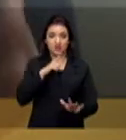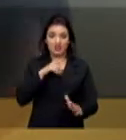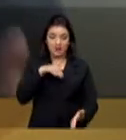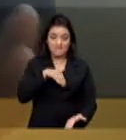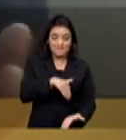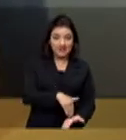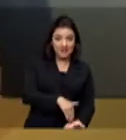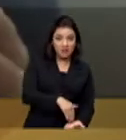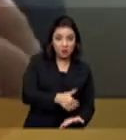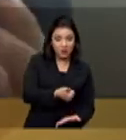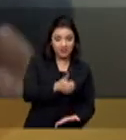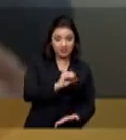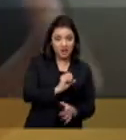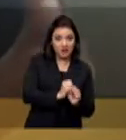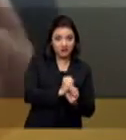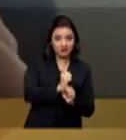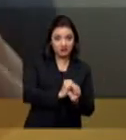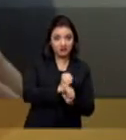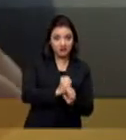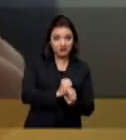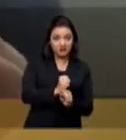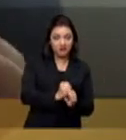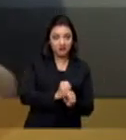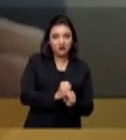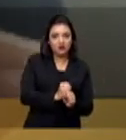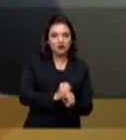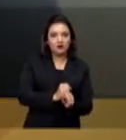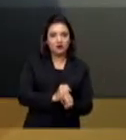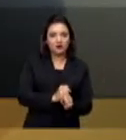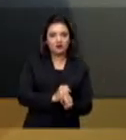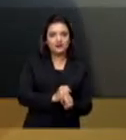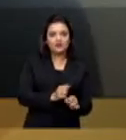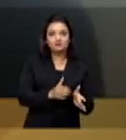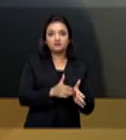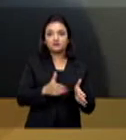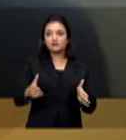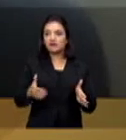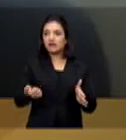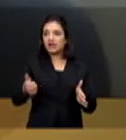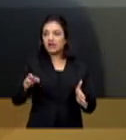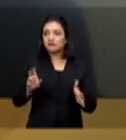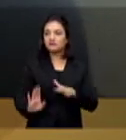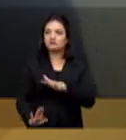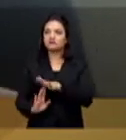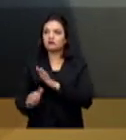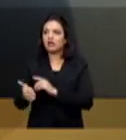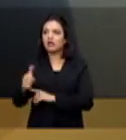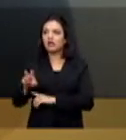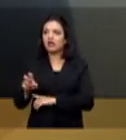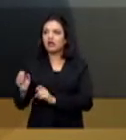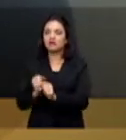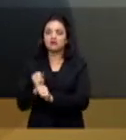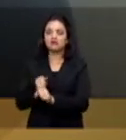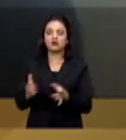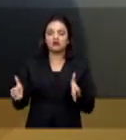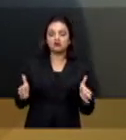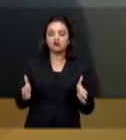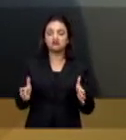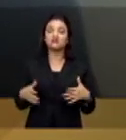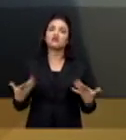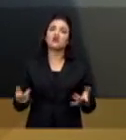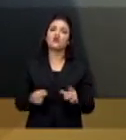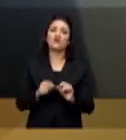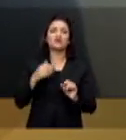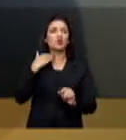bastante alta e também um intervalo pequeno de 10 a 15 anos. Isso faz com que o magistrado, na individualização da